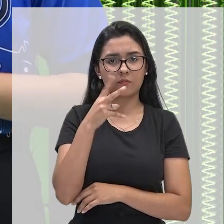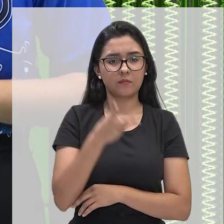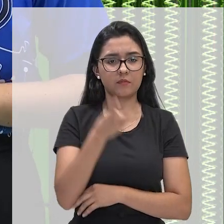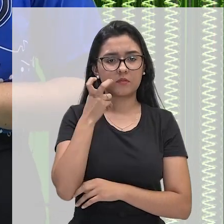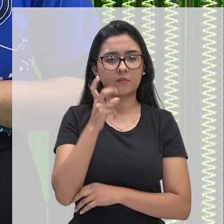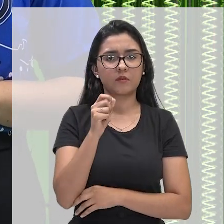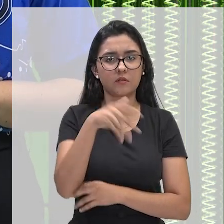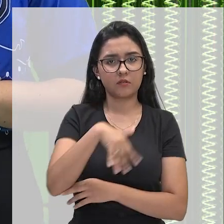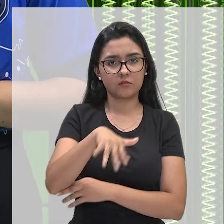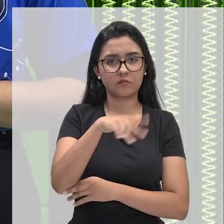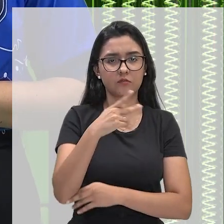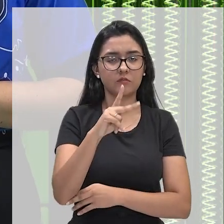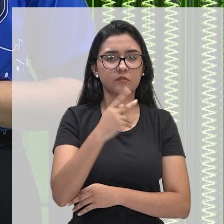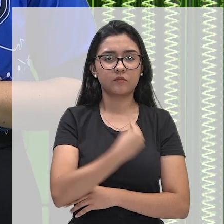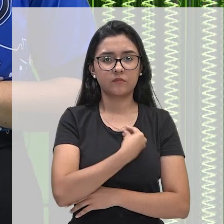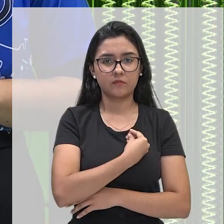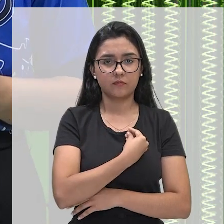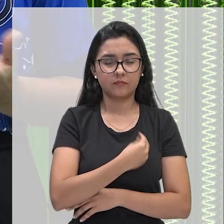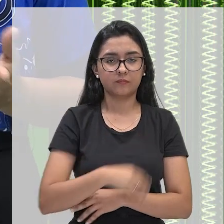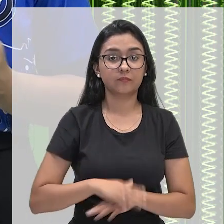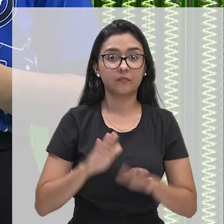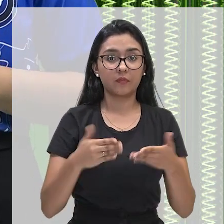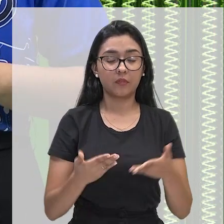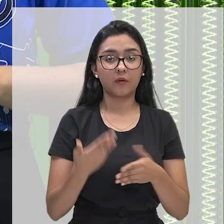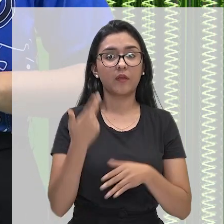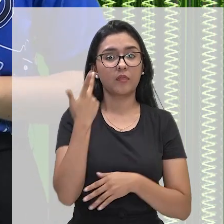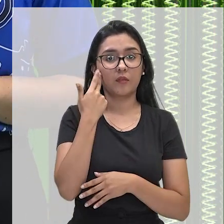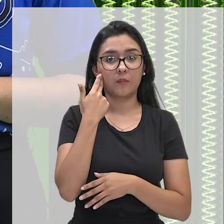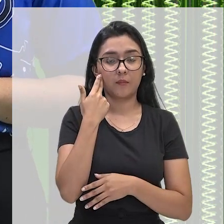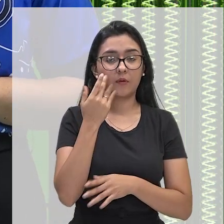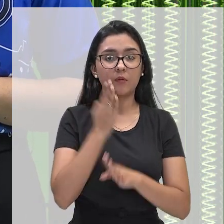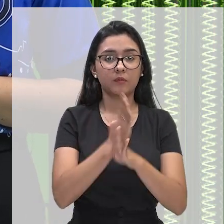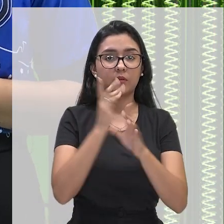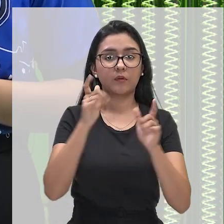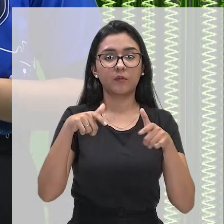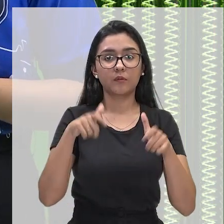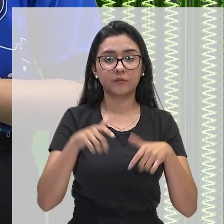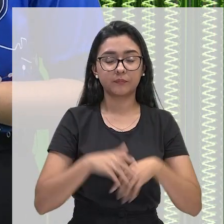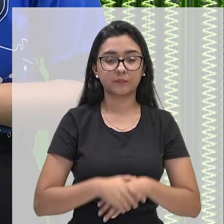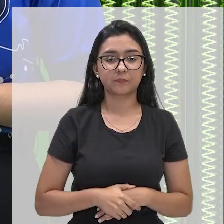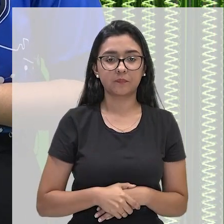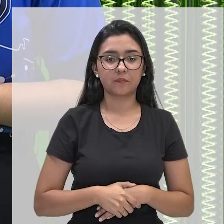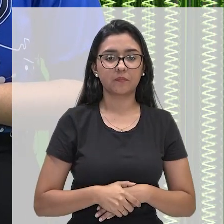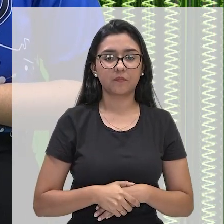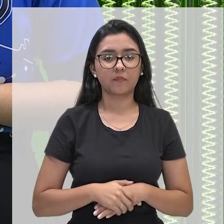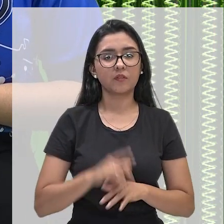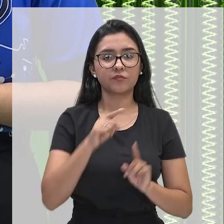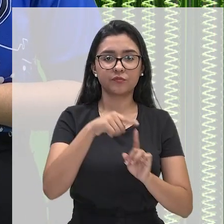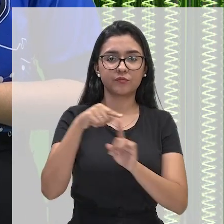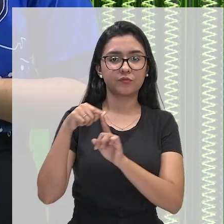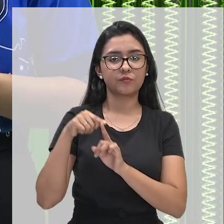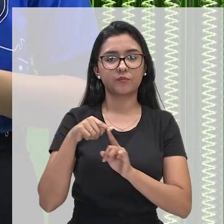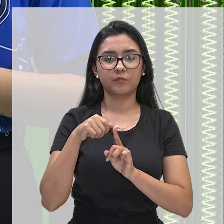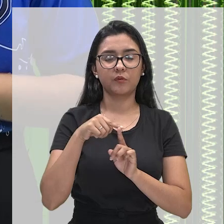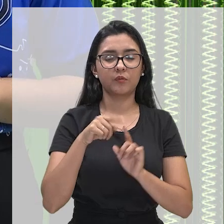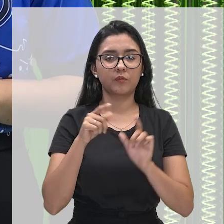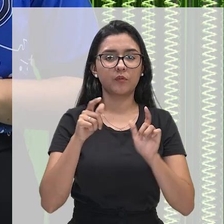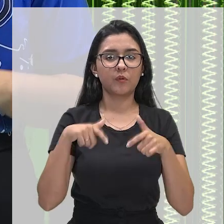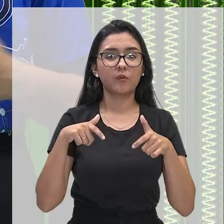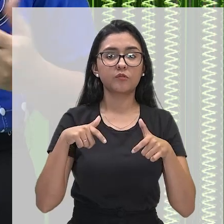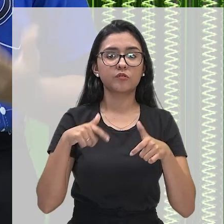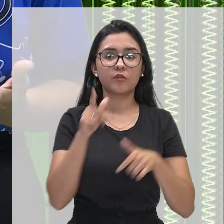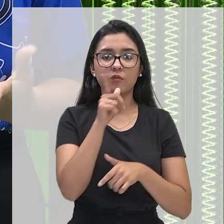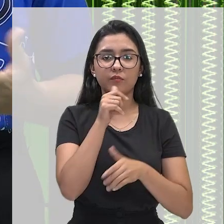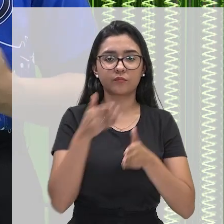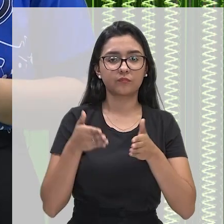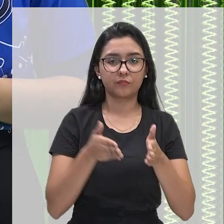Já observou aí na sua região? Bom, é muito comum a gente encontrar organismos desse tipo